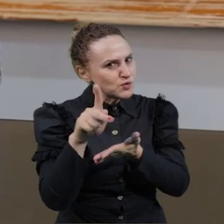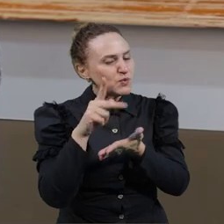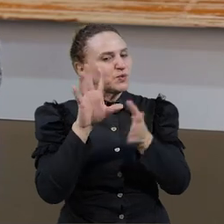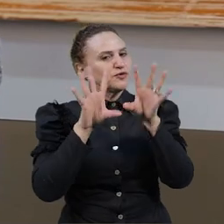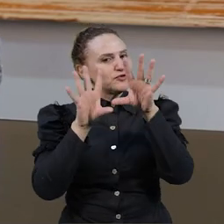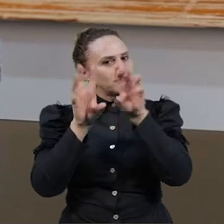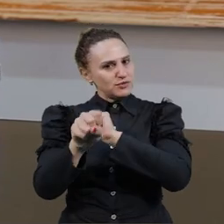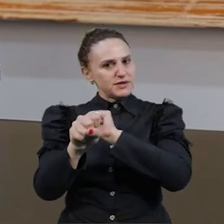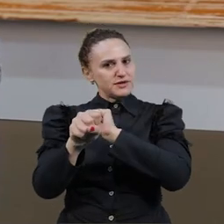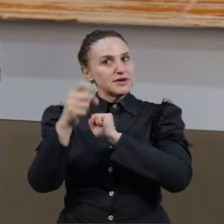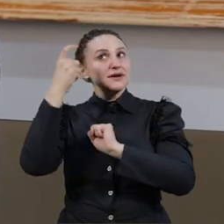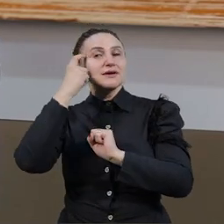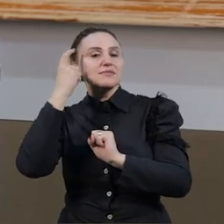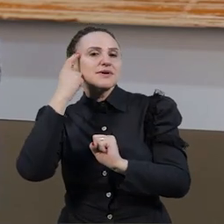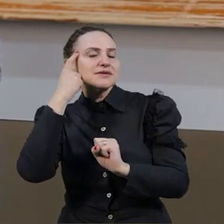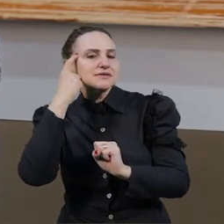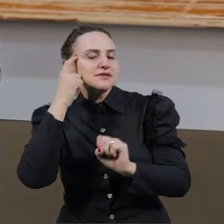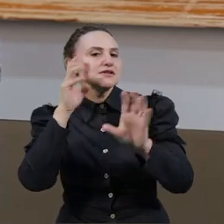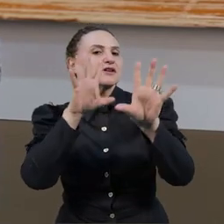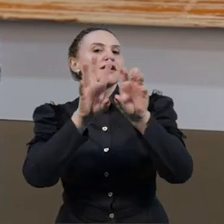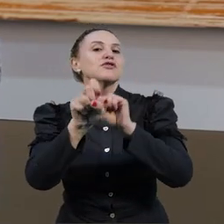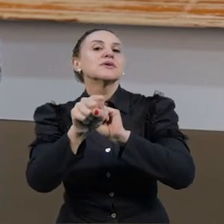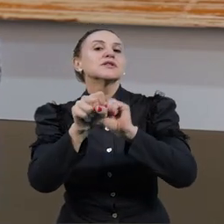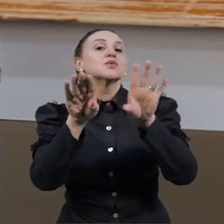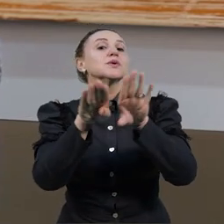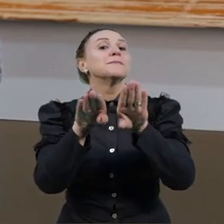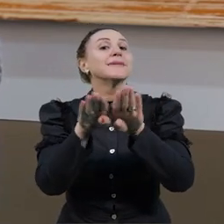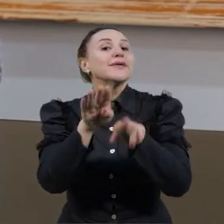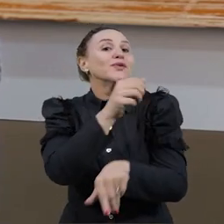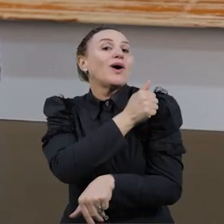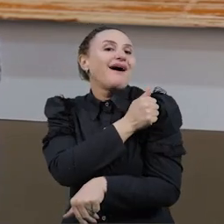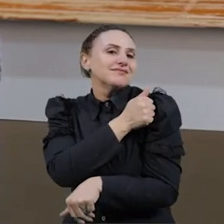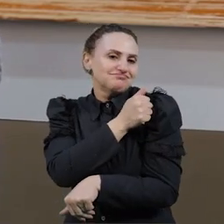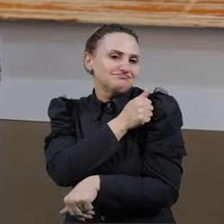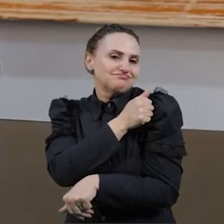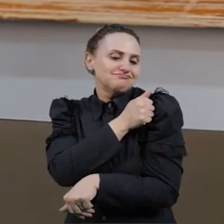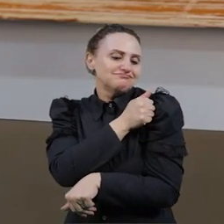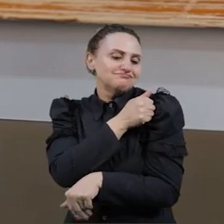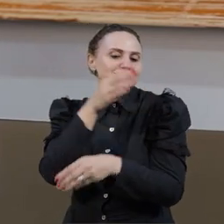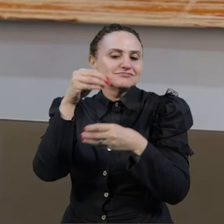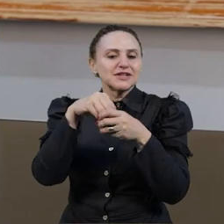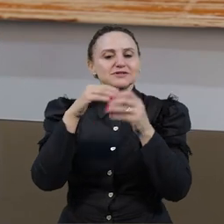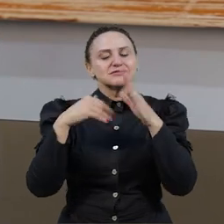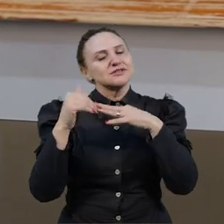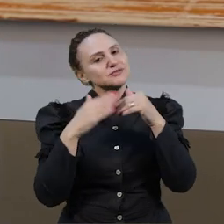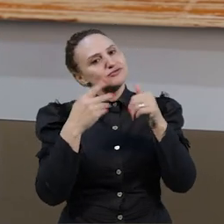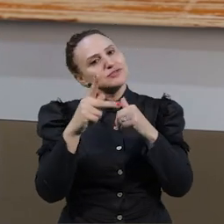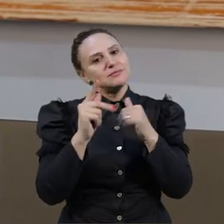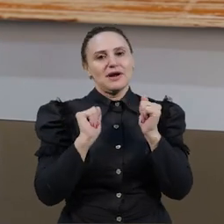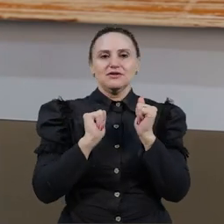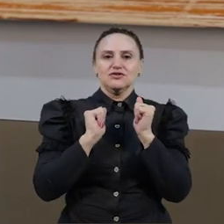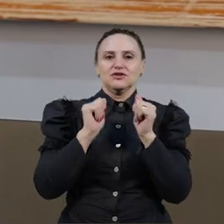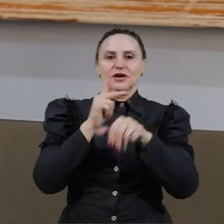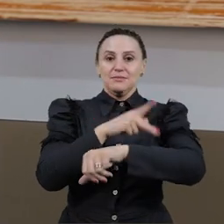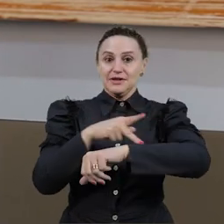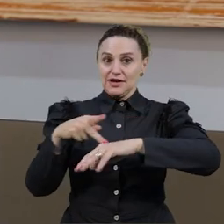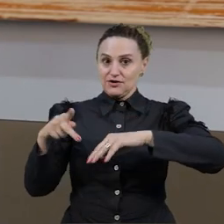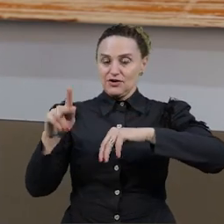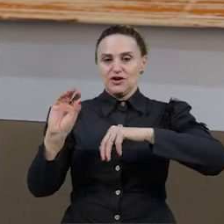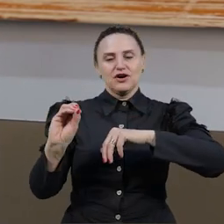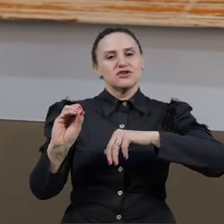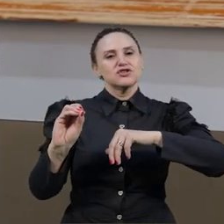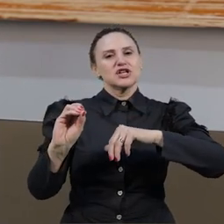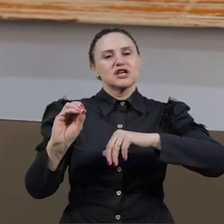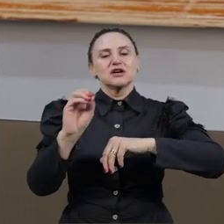e pensando na formação do seu aluno futuramente né dentro da sua prática pedagógica enquanto professor